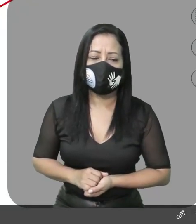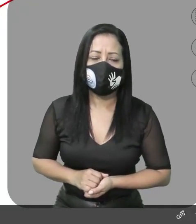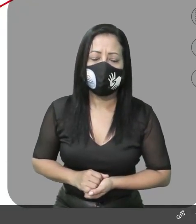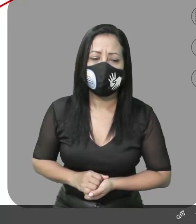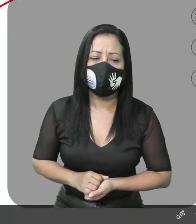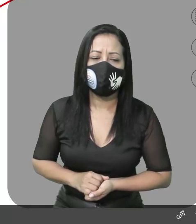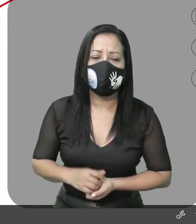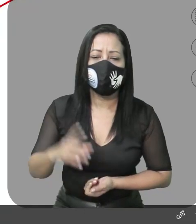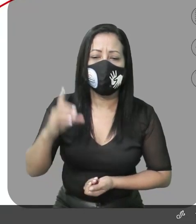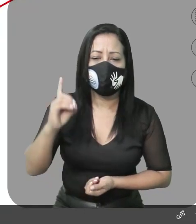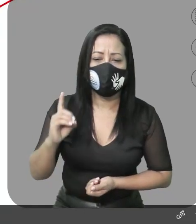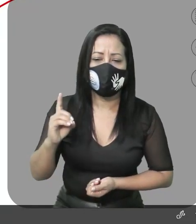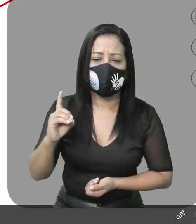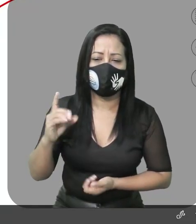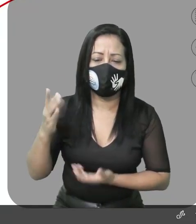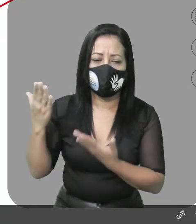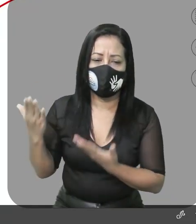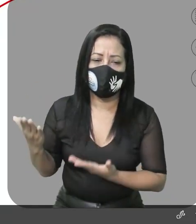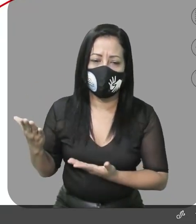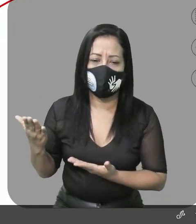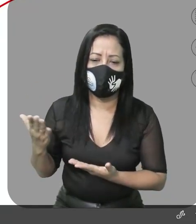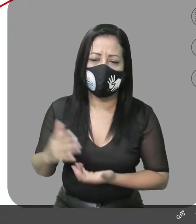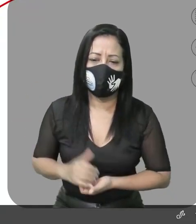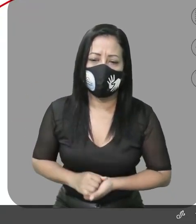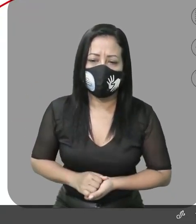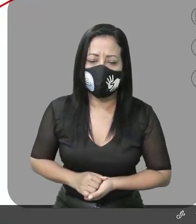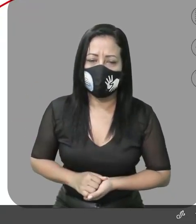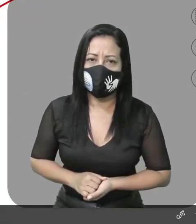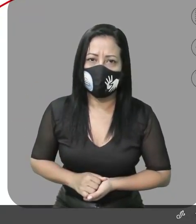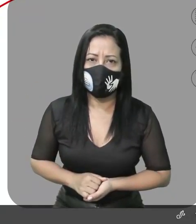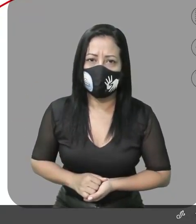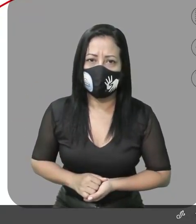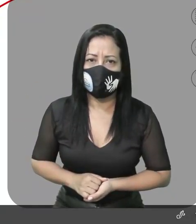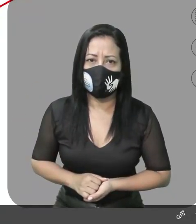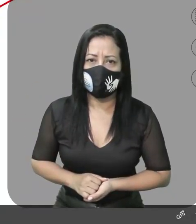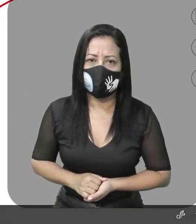possuíam uma organização econômica solidária,